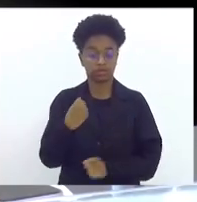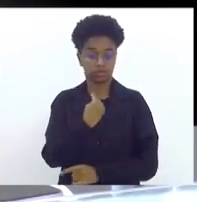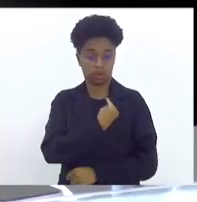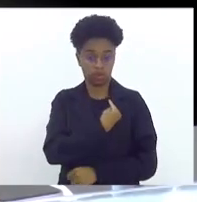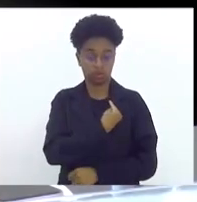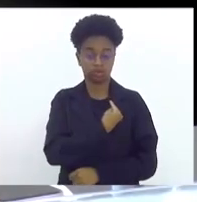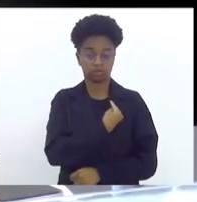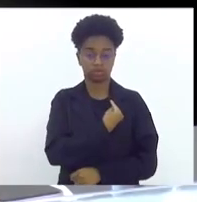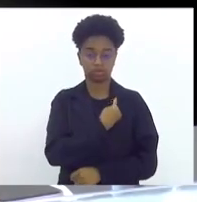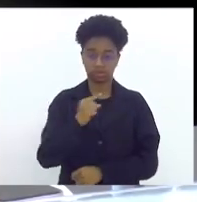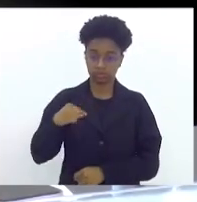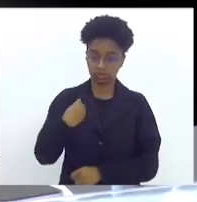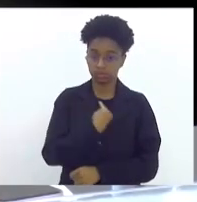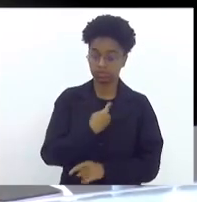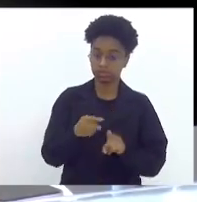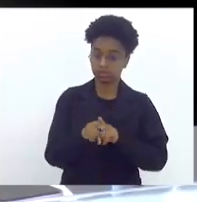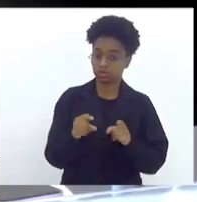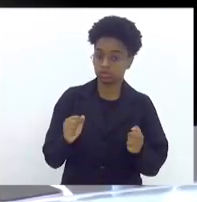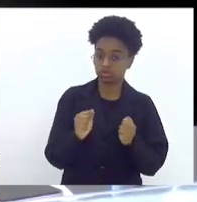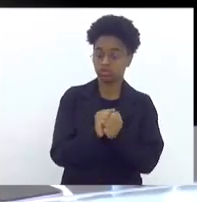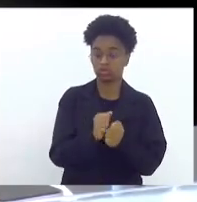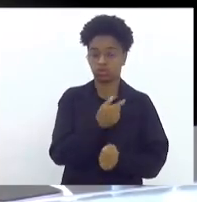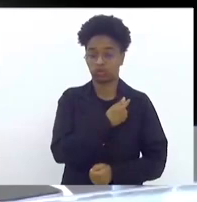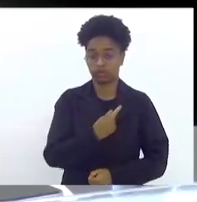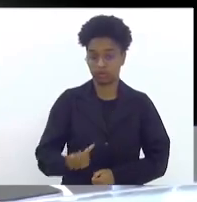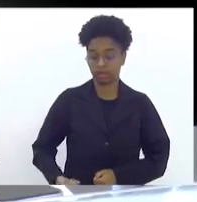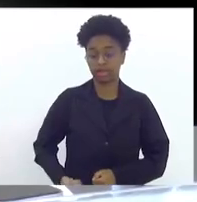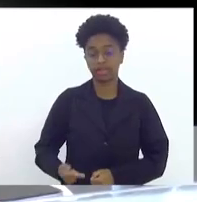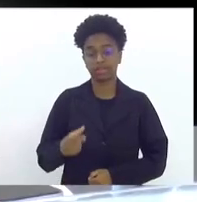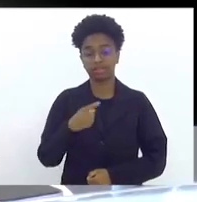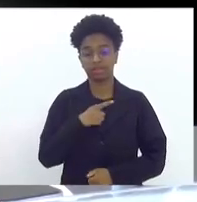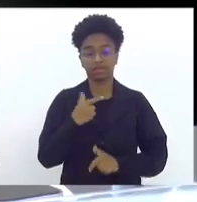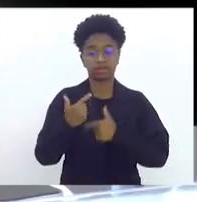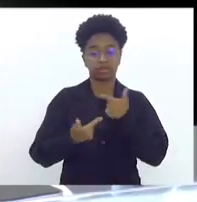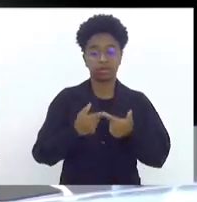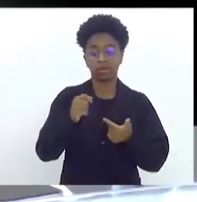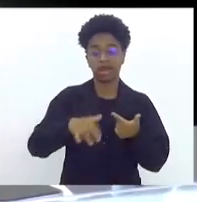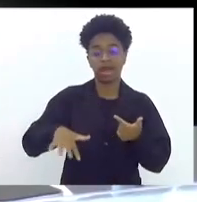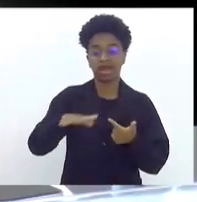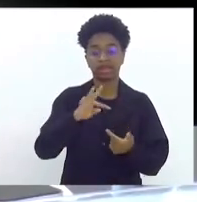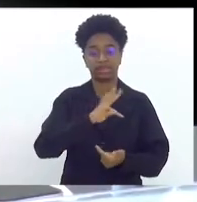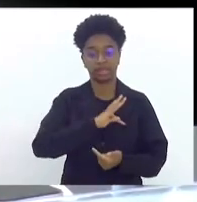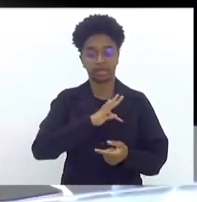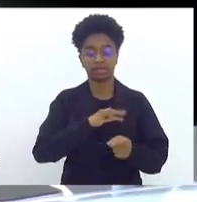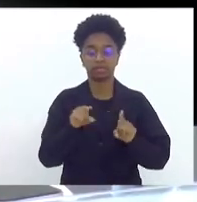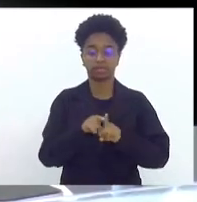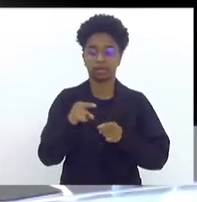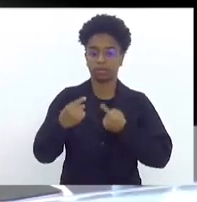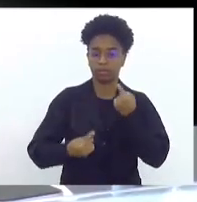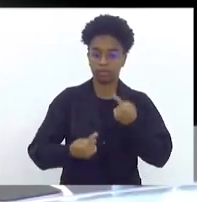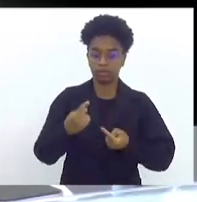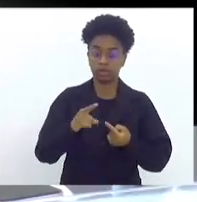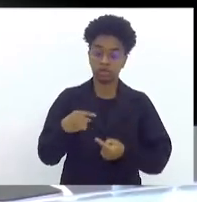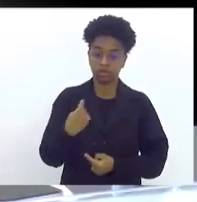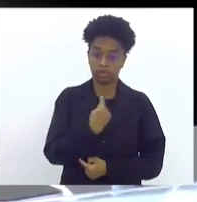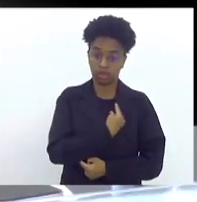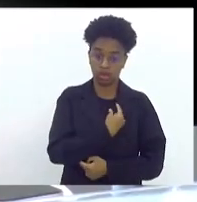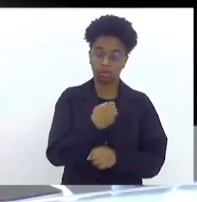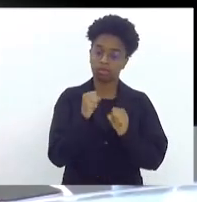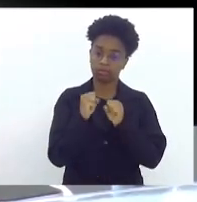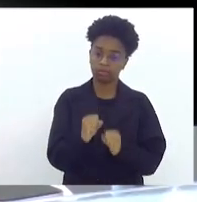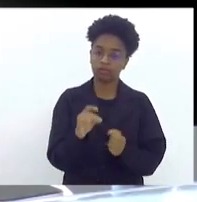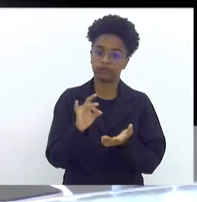nós e o governador que tem um cargo de natureza técnica e política somos nós que podemos